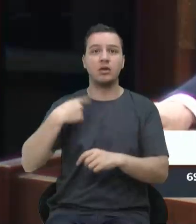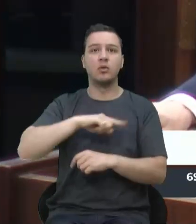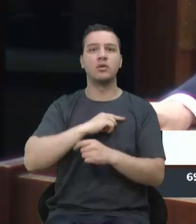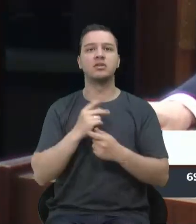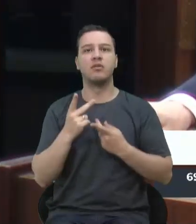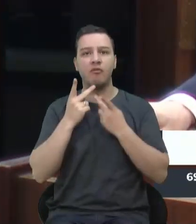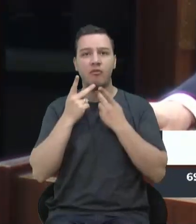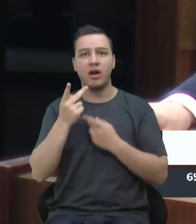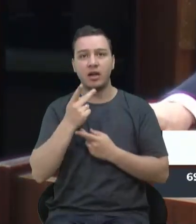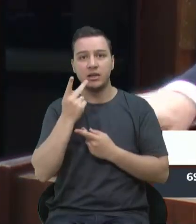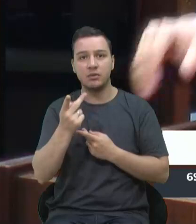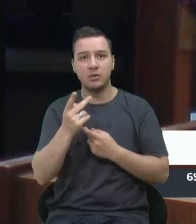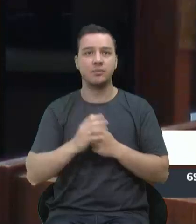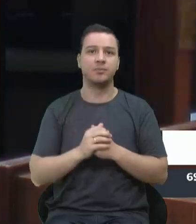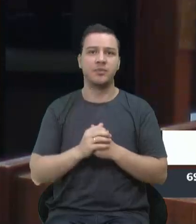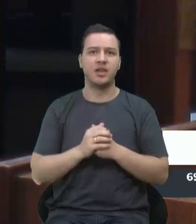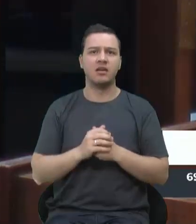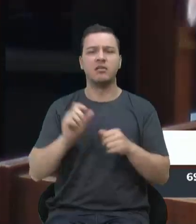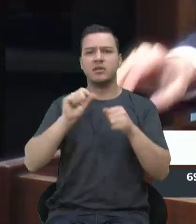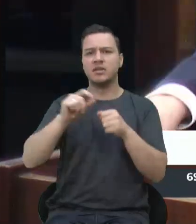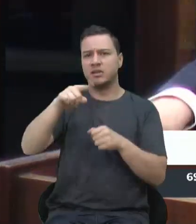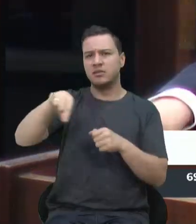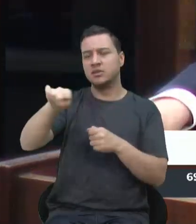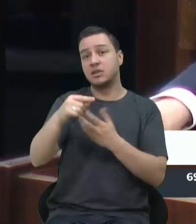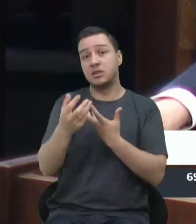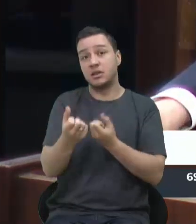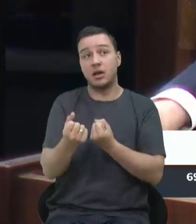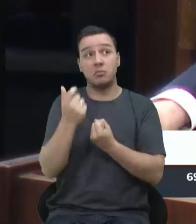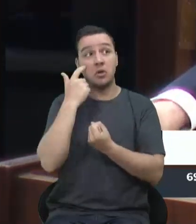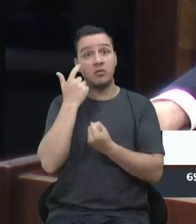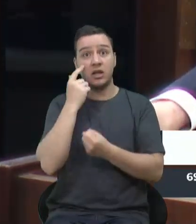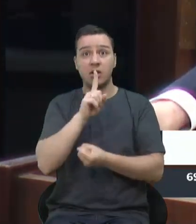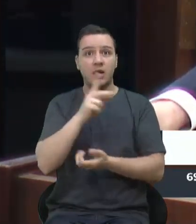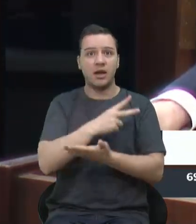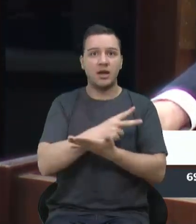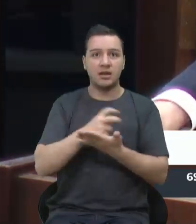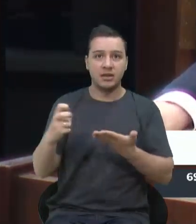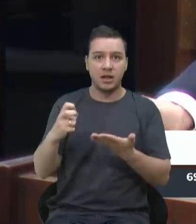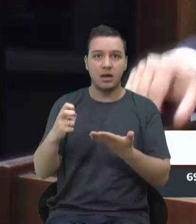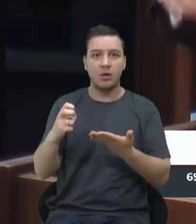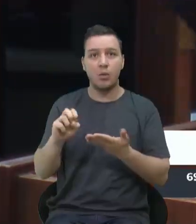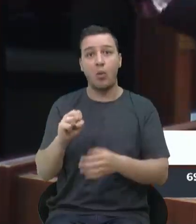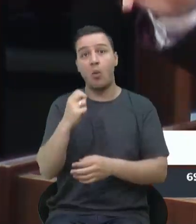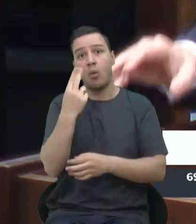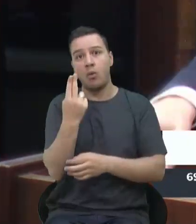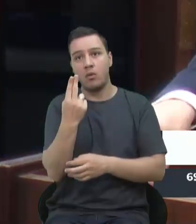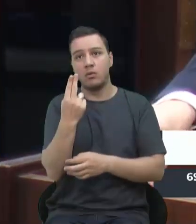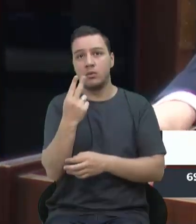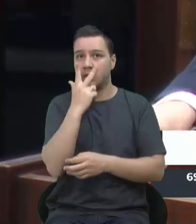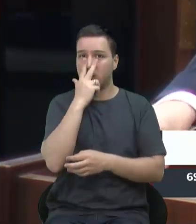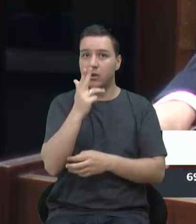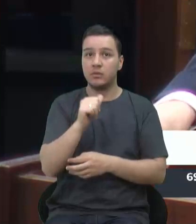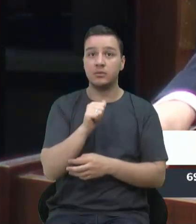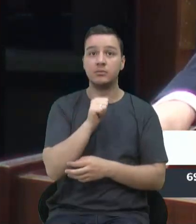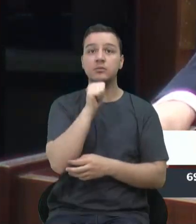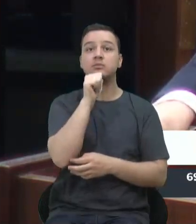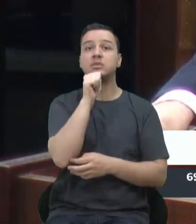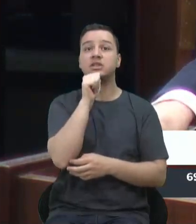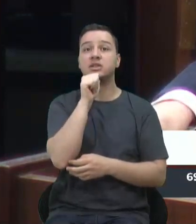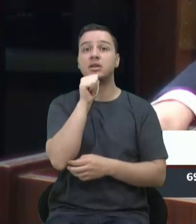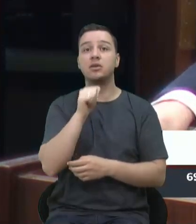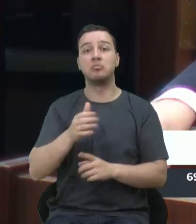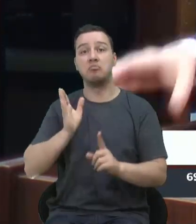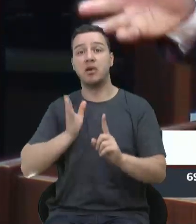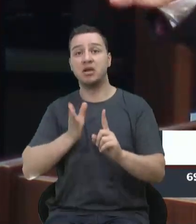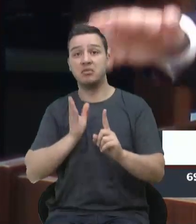que... talvez não fosse o caso de cassação, mas quem sabe uma advertência, quem sabe uma suspensão temporária